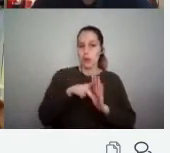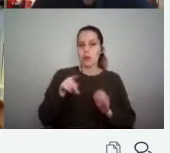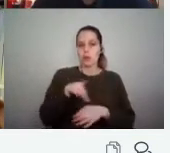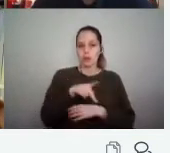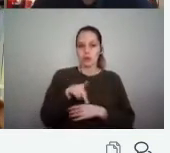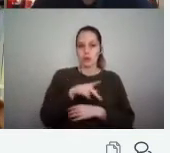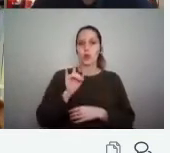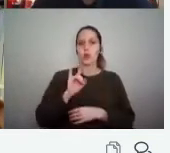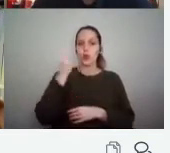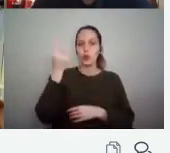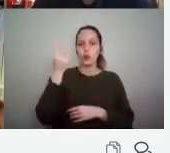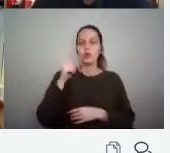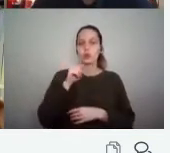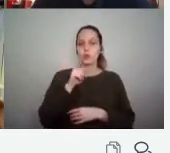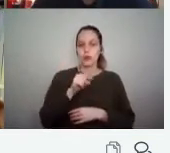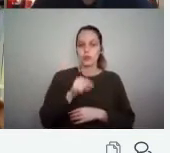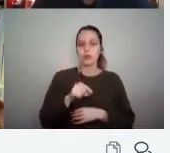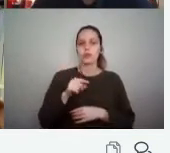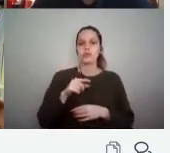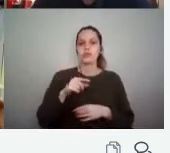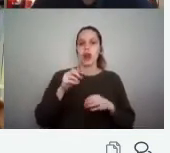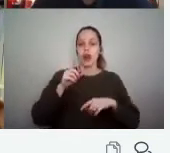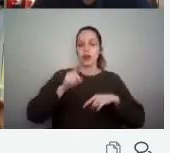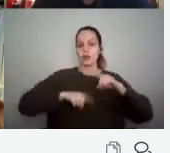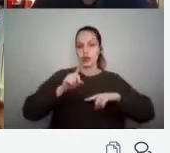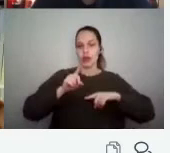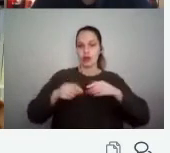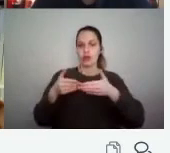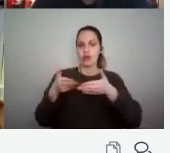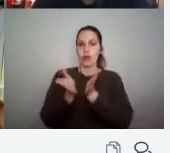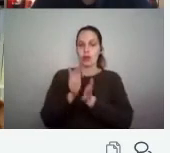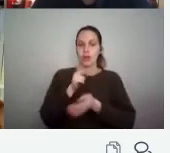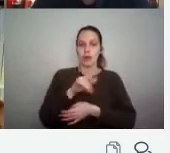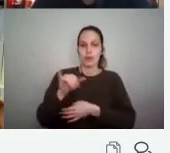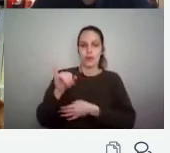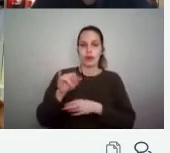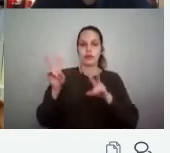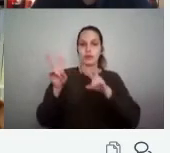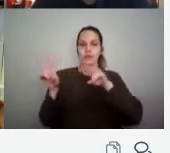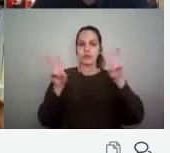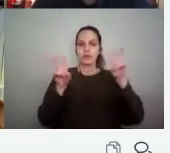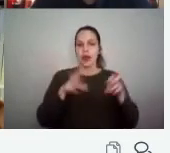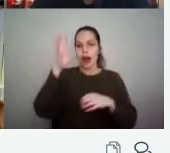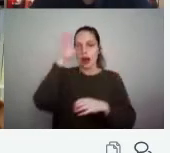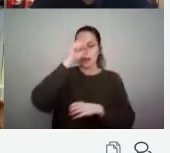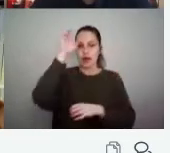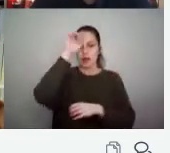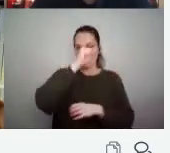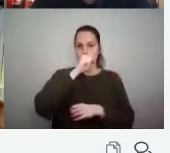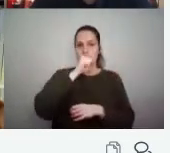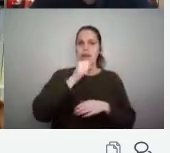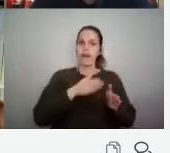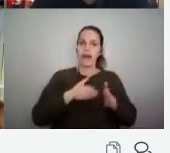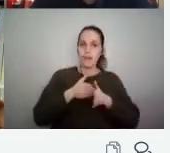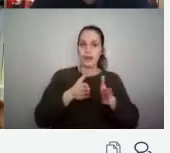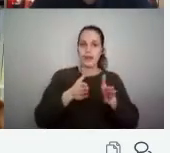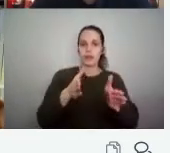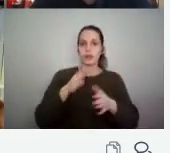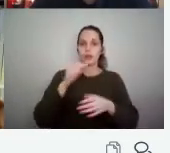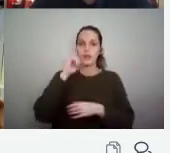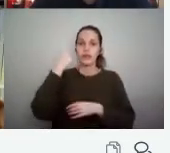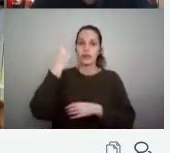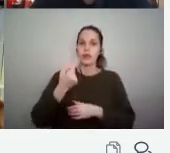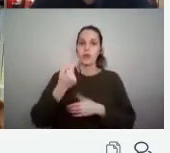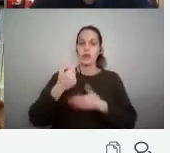desse Fórum PPI, e ela é intitulada Aprender-se e Desprender-se: Caminhos da Invenção Docente. A gente tem